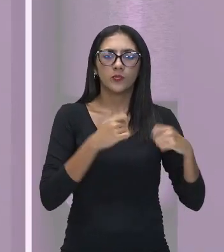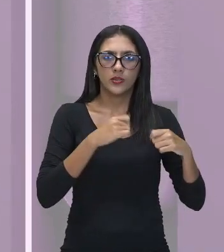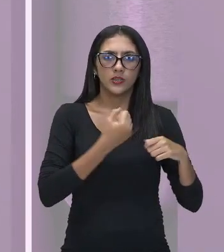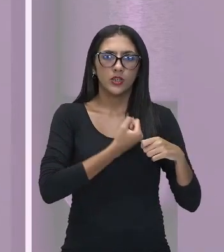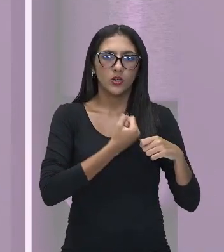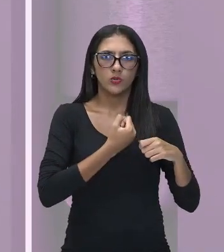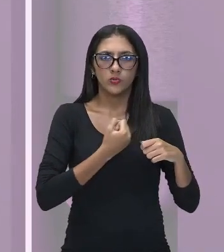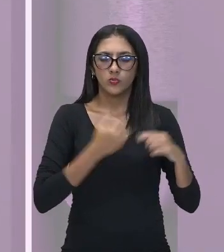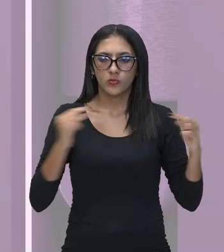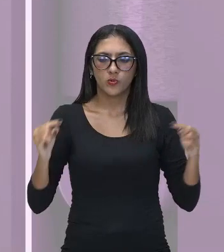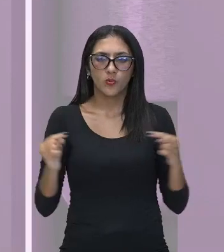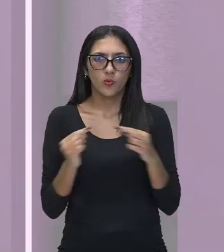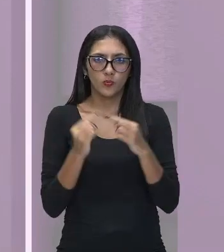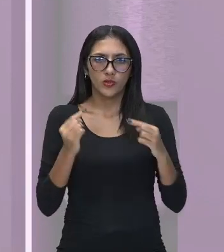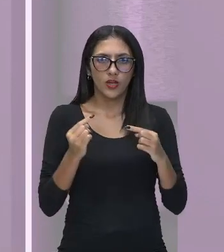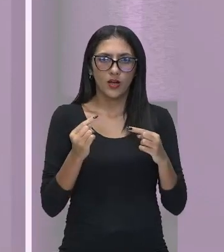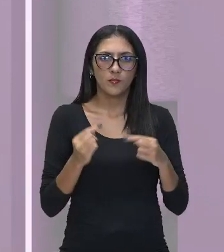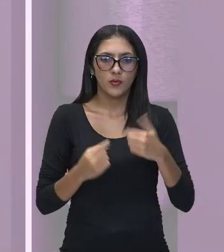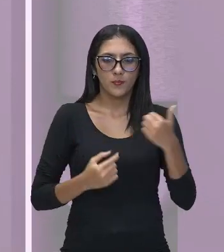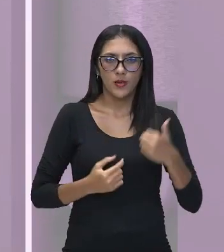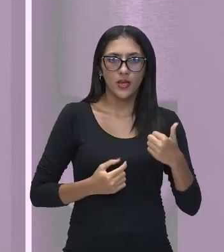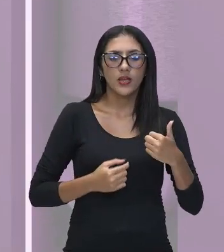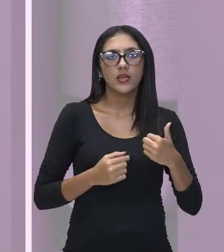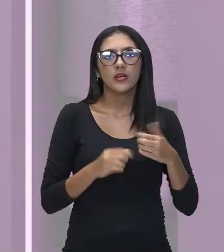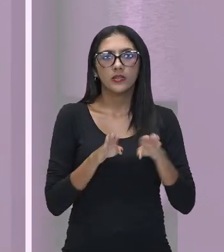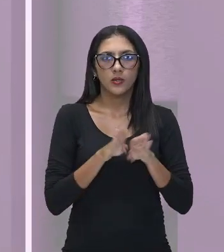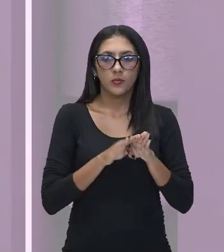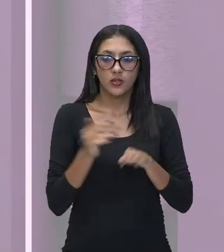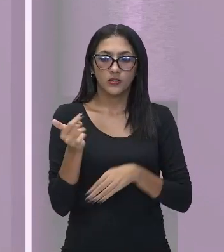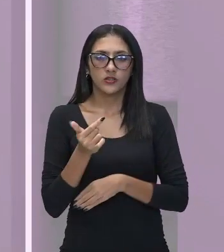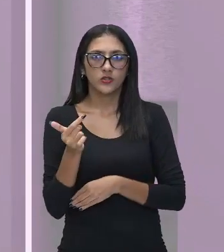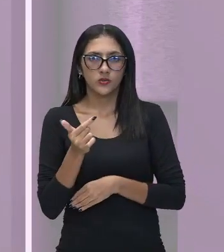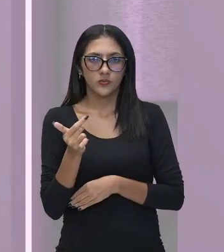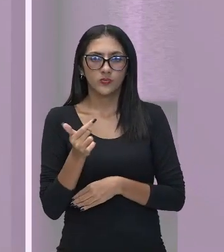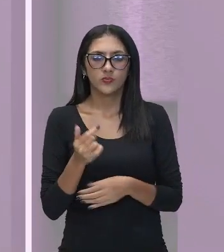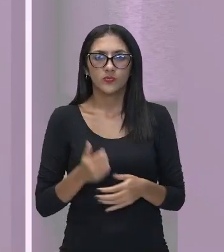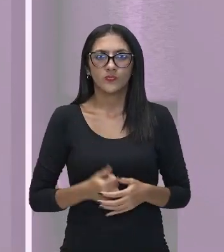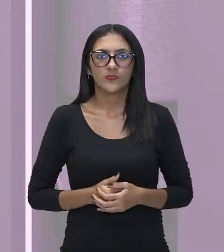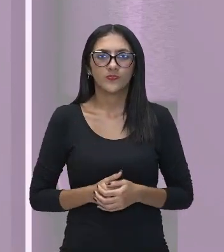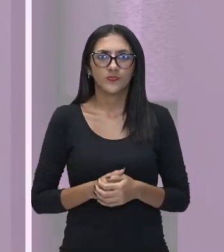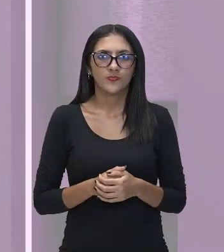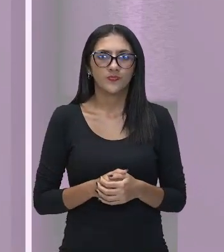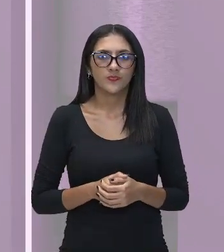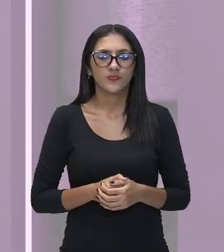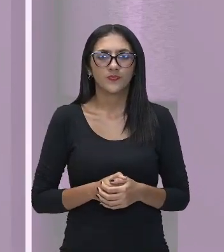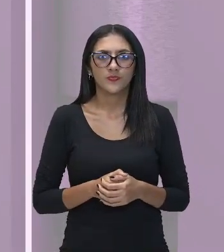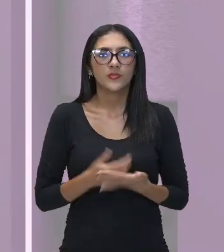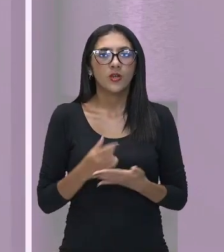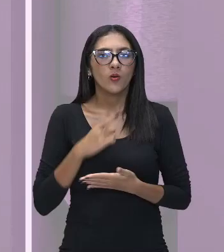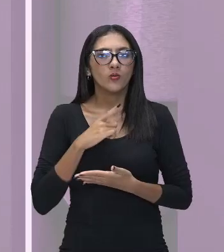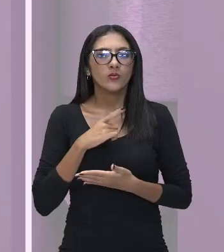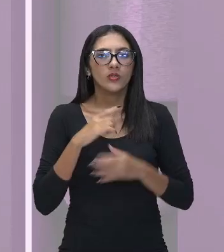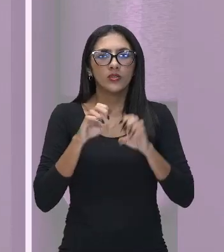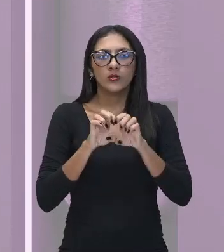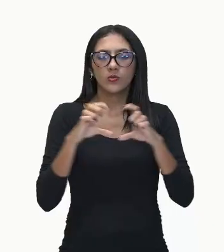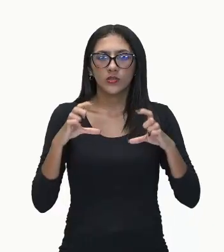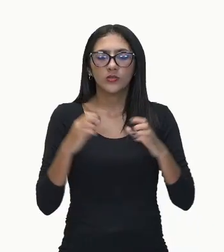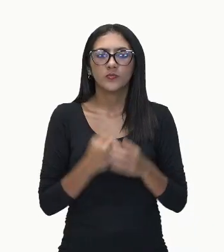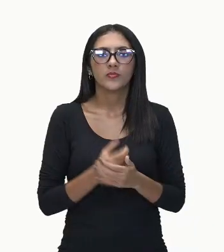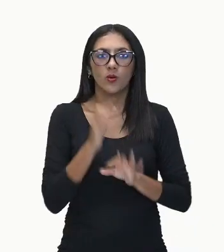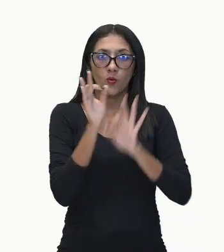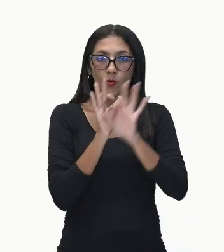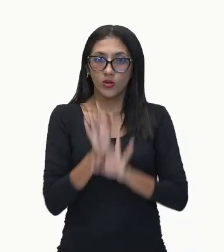iguais Tem que atender né a o que nós temos aí e aí nós temos a nossa questão né que diz assim né complete a